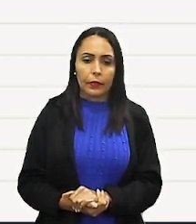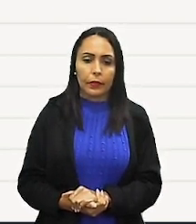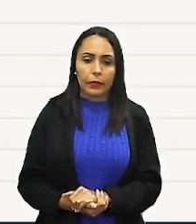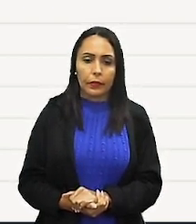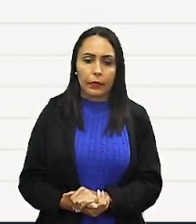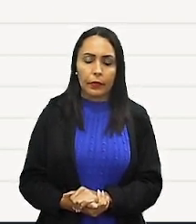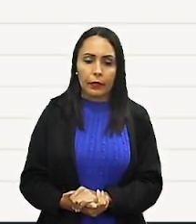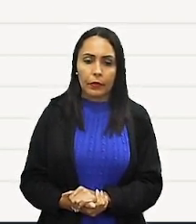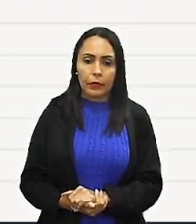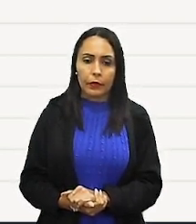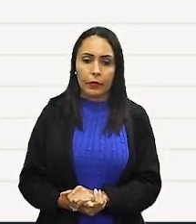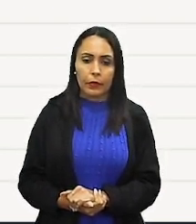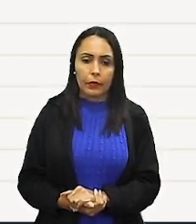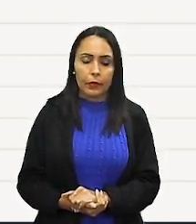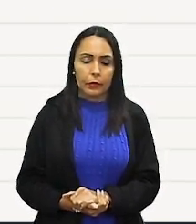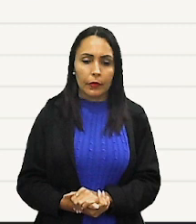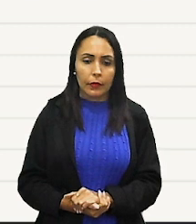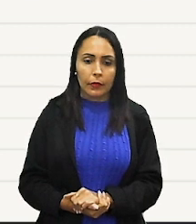obrigatório.